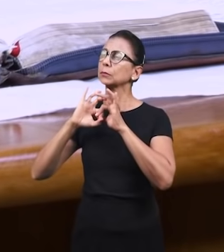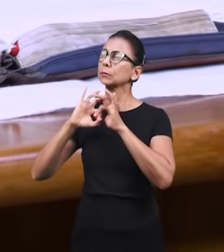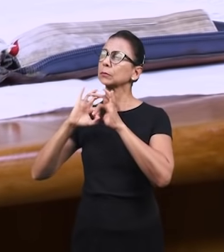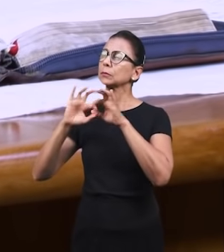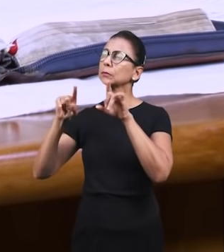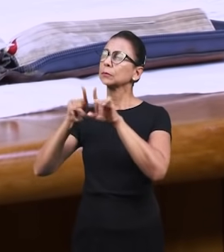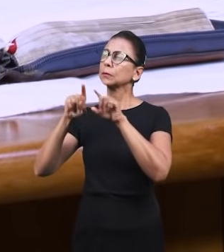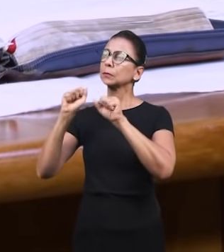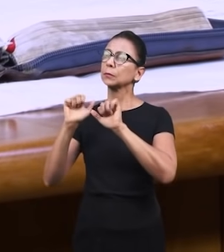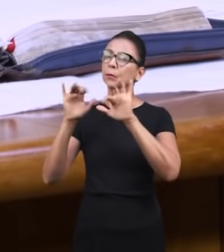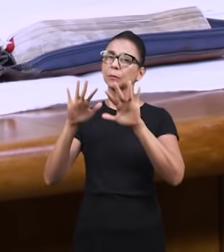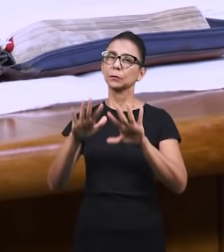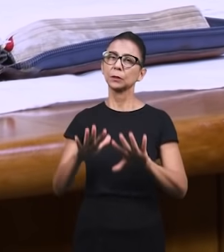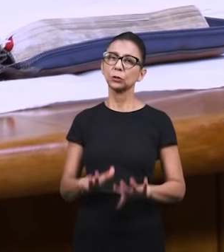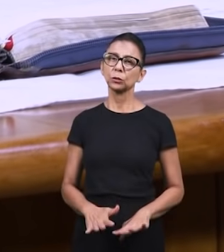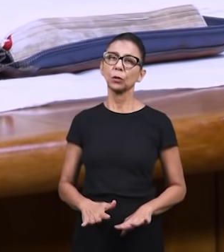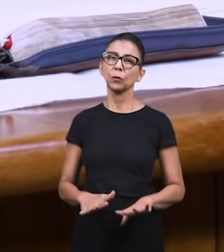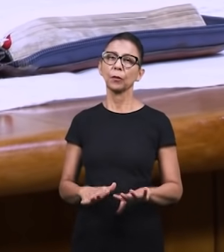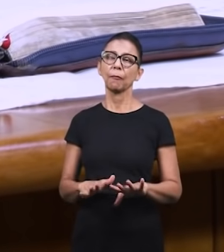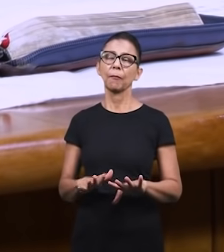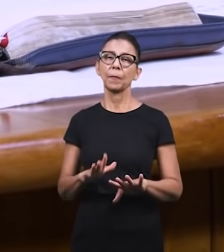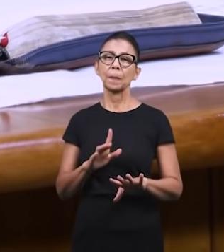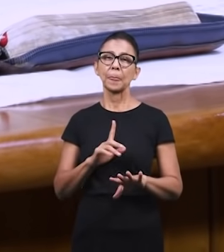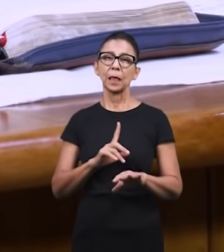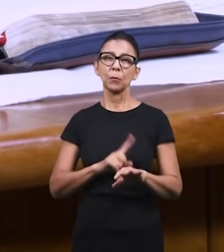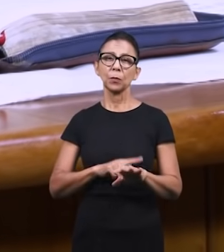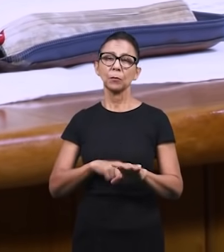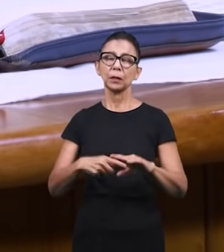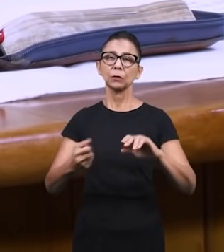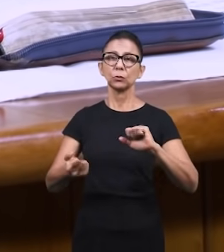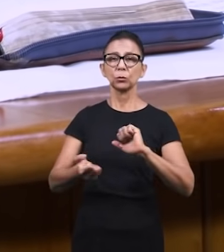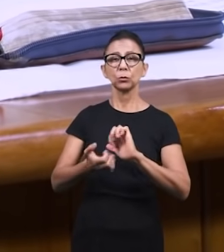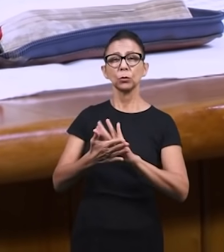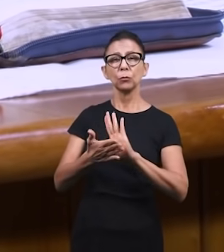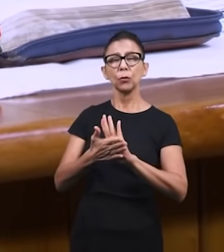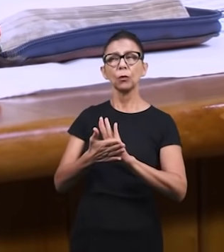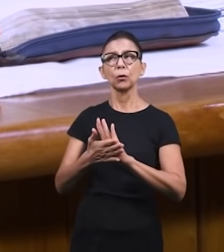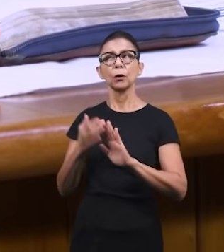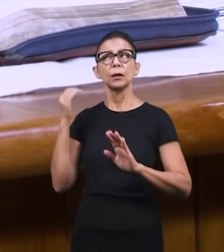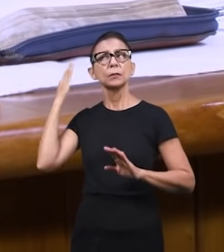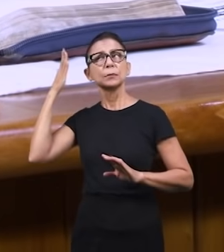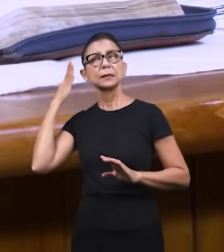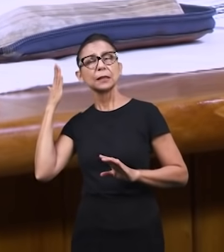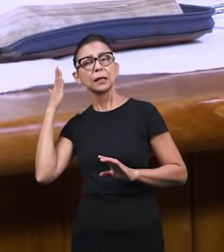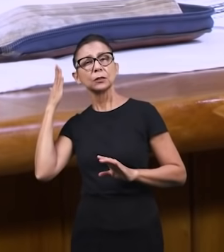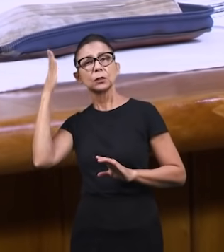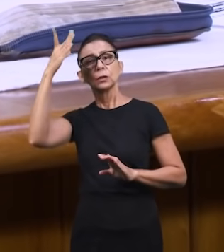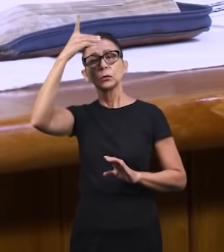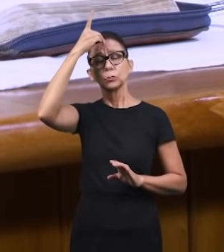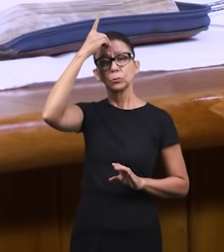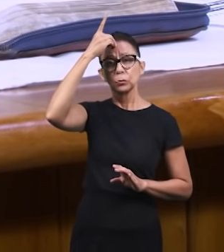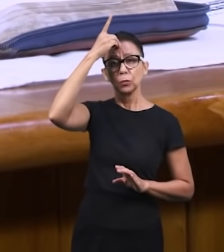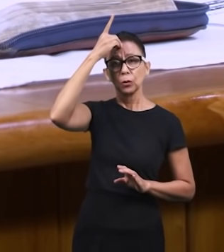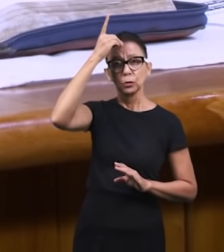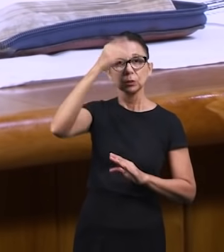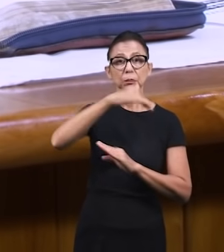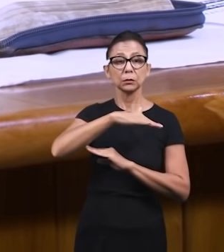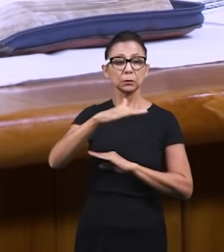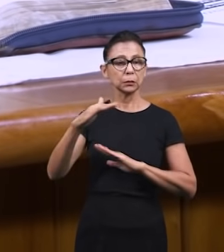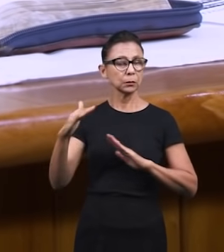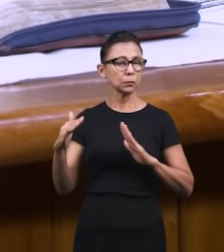e abençoa, Deus, para que o louvor que será cantado, a mensagem que será entregue, as orações, os dons, tudo